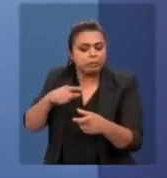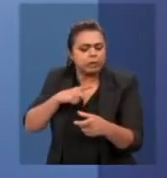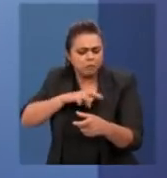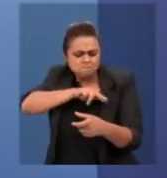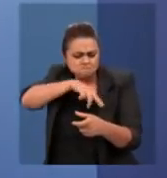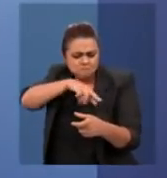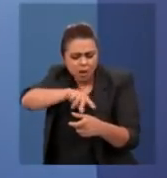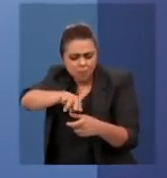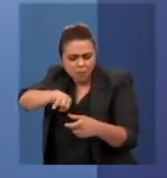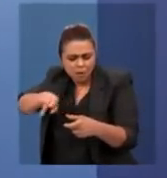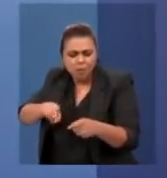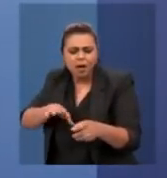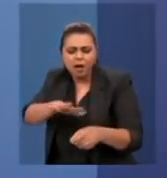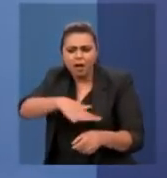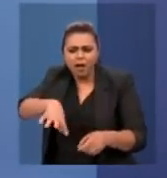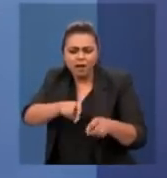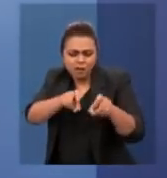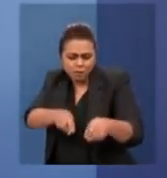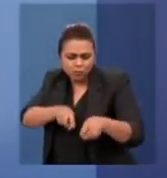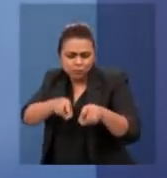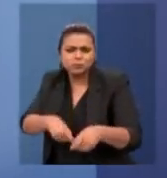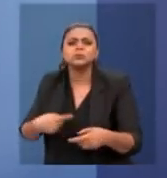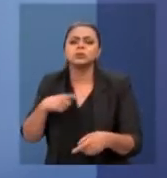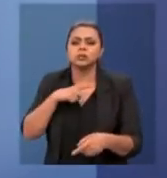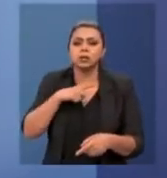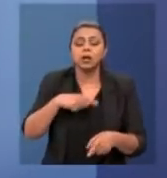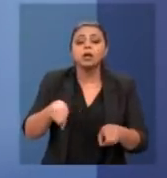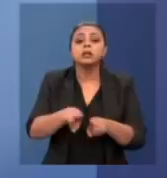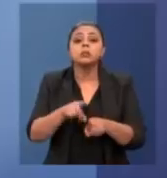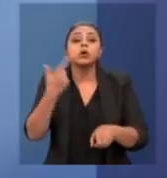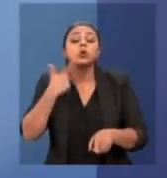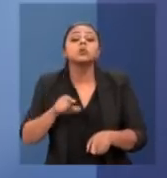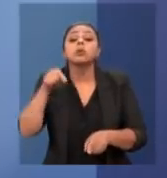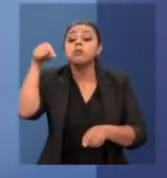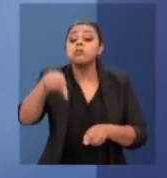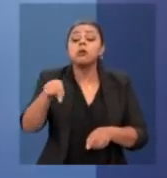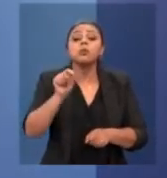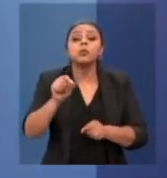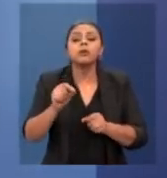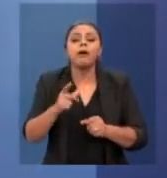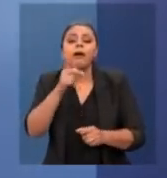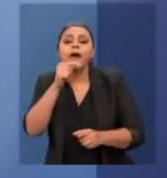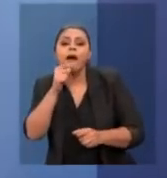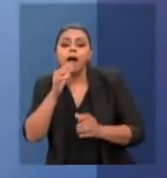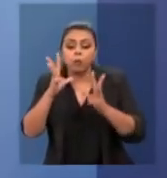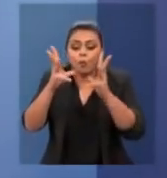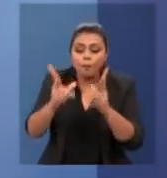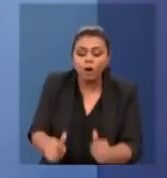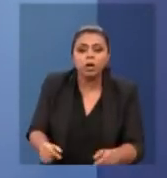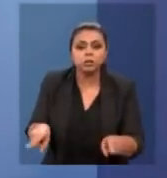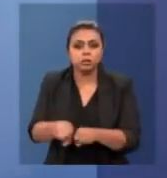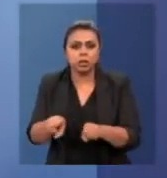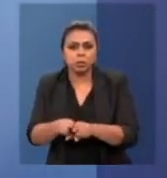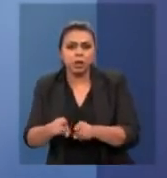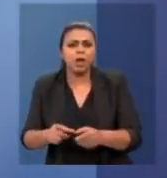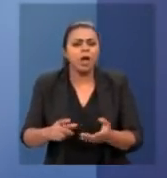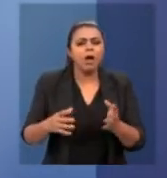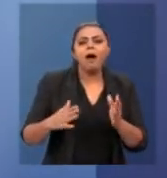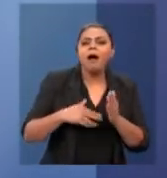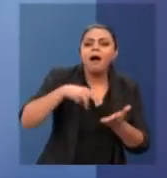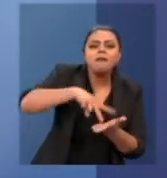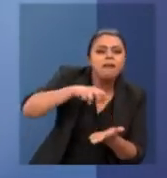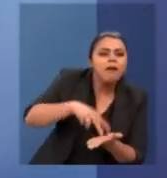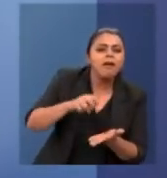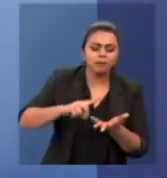agricultura nós trouxemos também água e saneamento básico trouxemos pode possuir torcemos pra lá gri